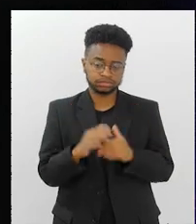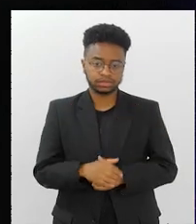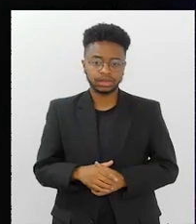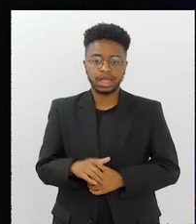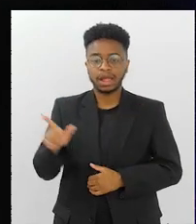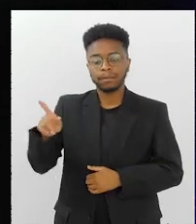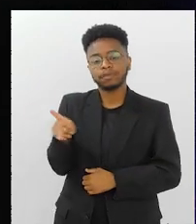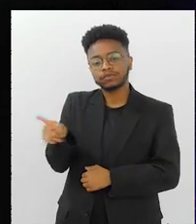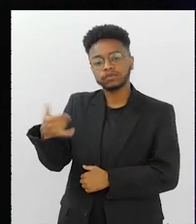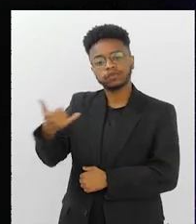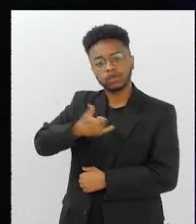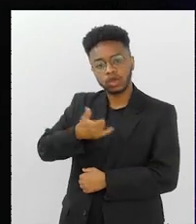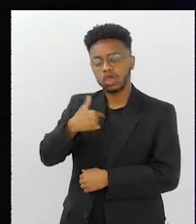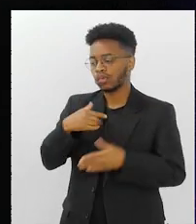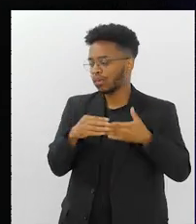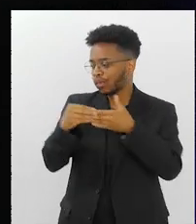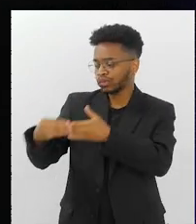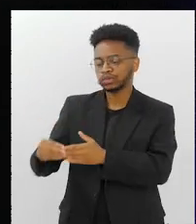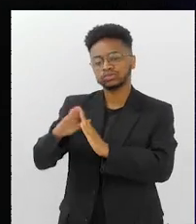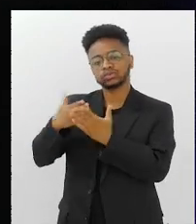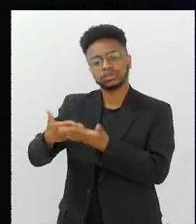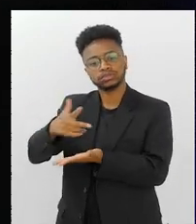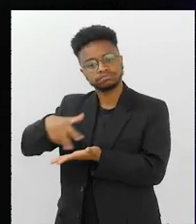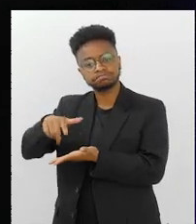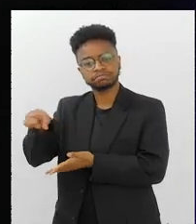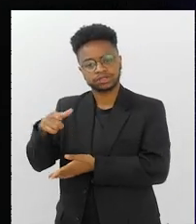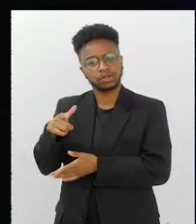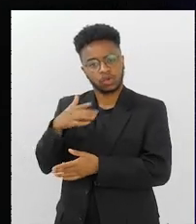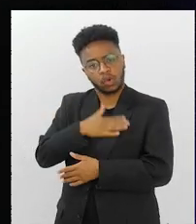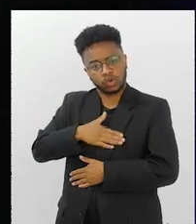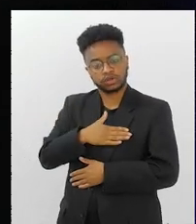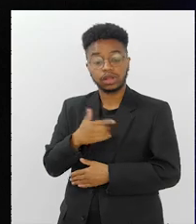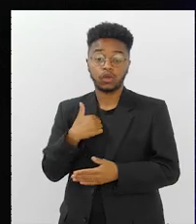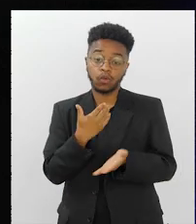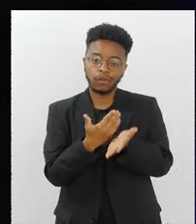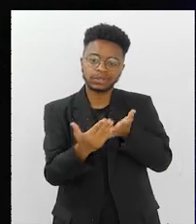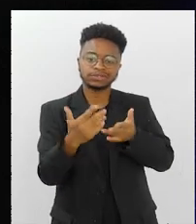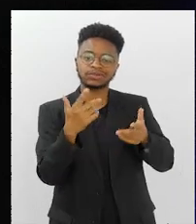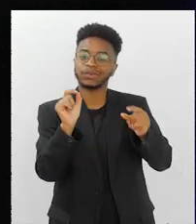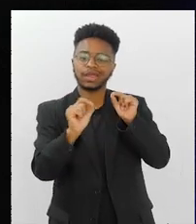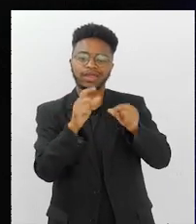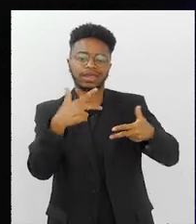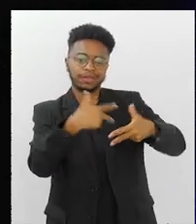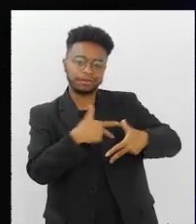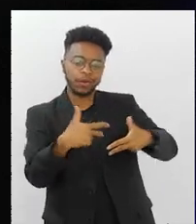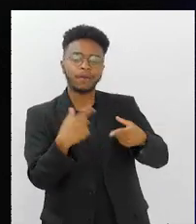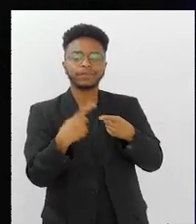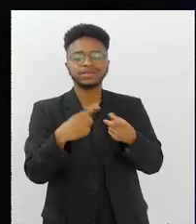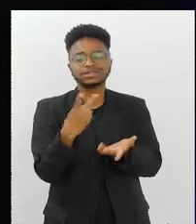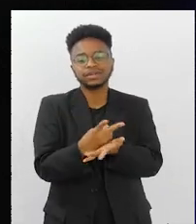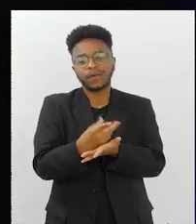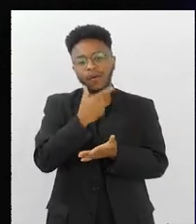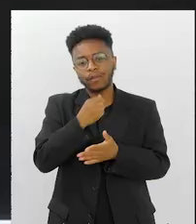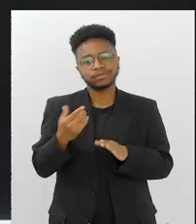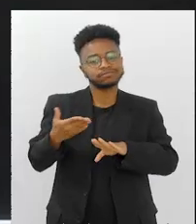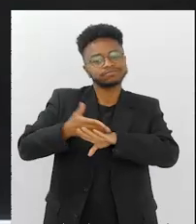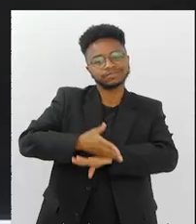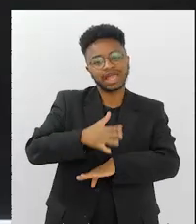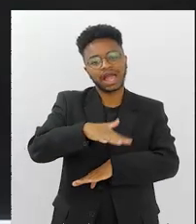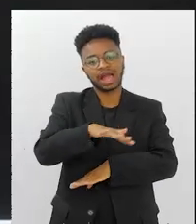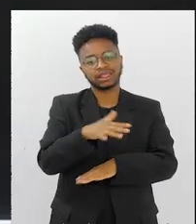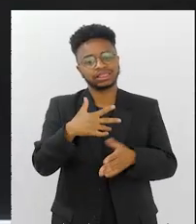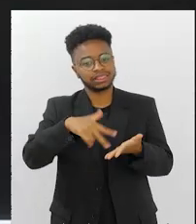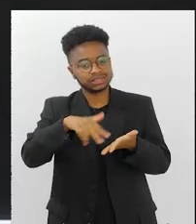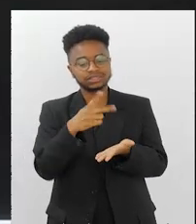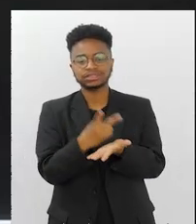falou vou te levar lá para essa escola de dança Acho que você vai seguir um caminho legal E aí eu comecei a fazer o Hip Hop porque menino quando começa a fazer dança faz hip hop street